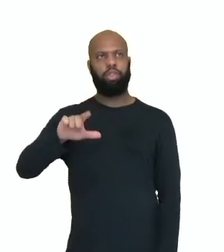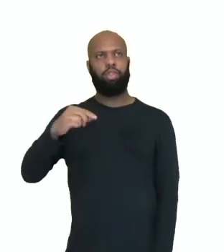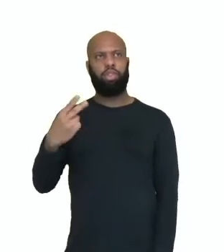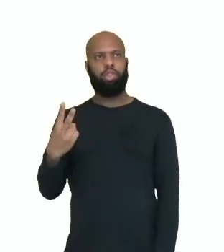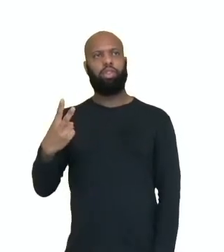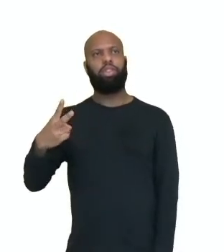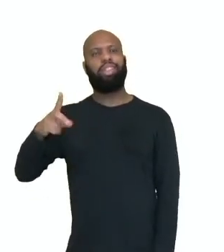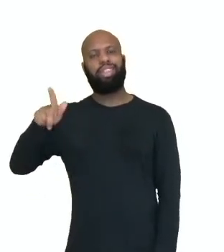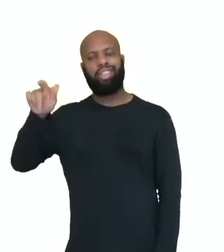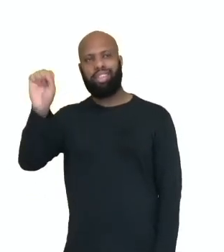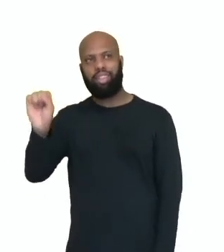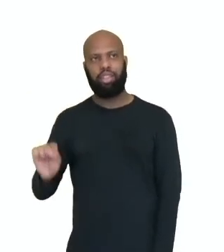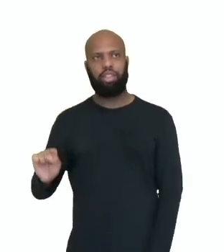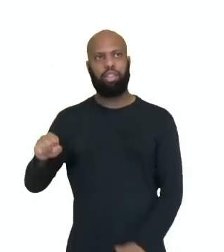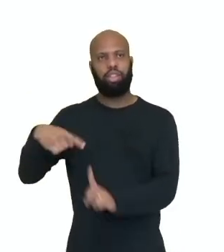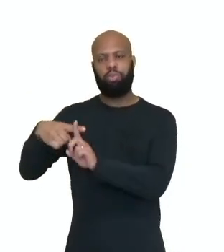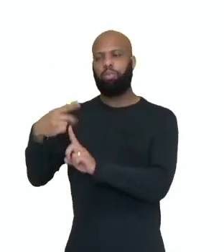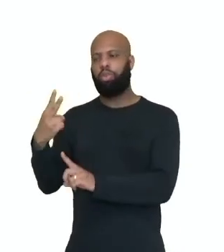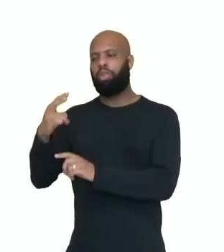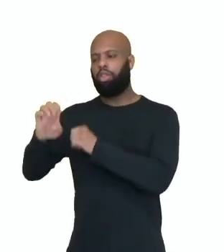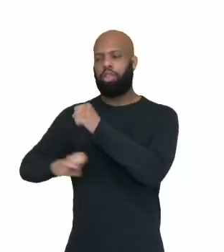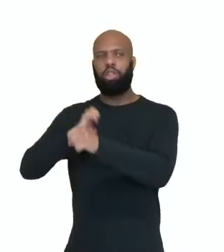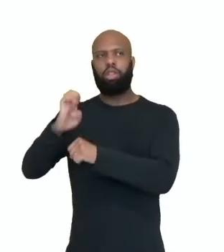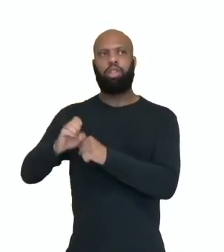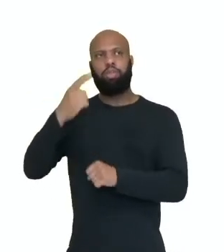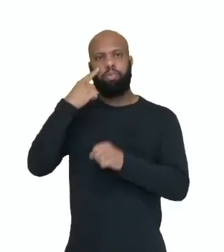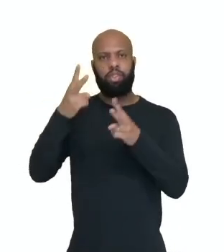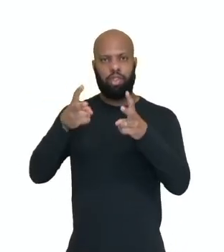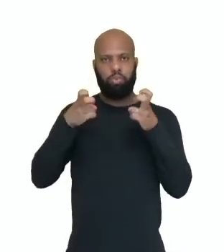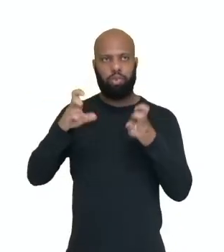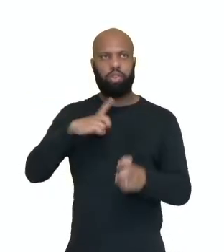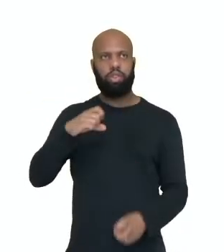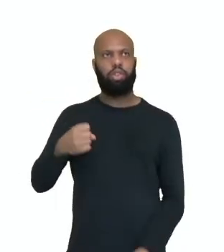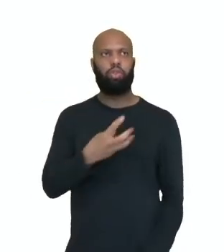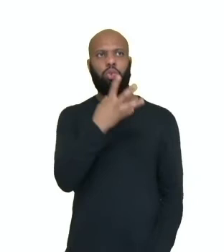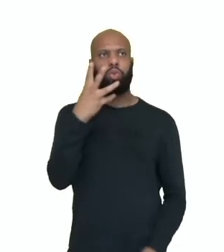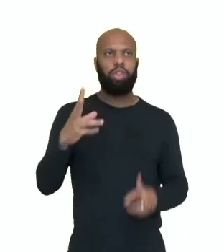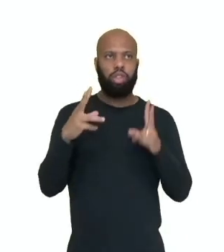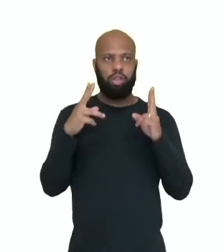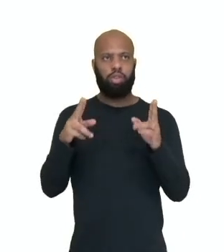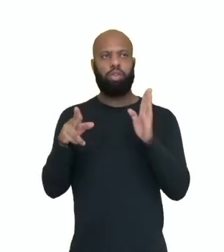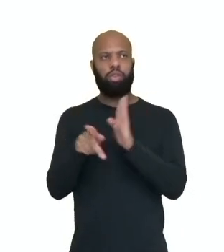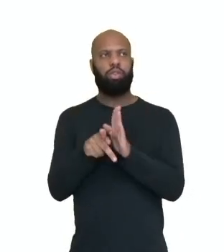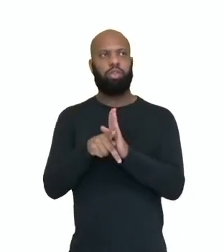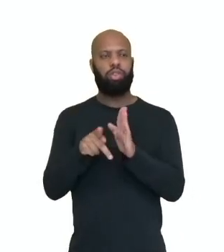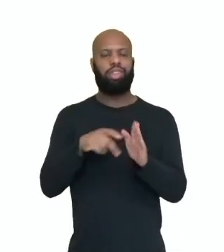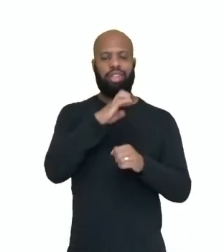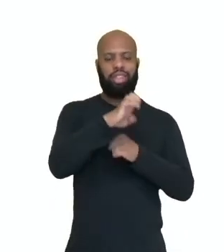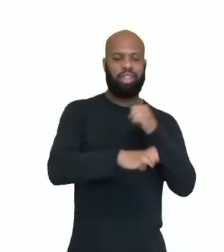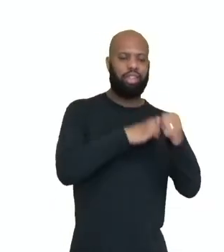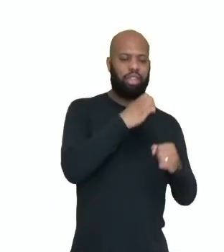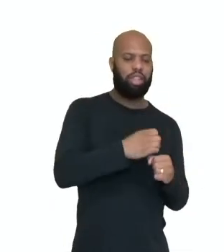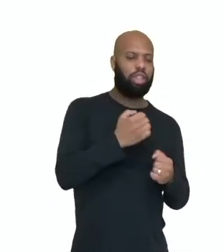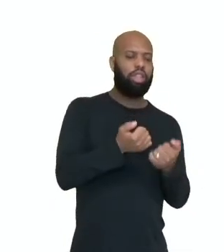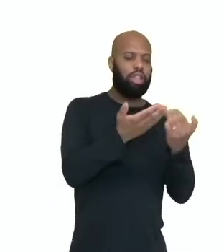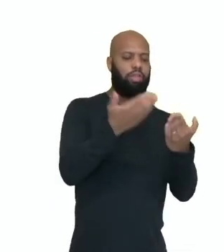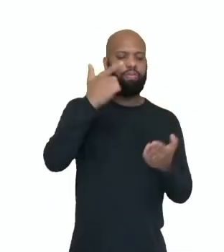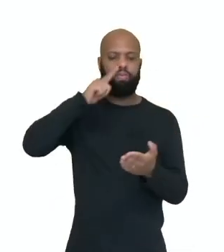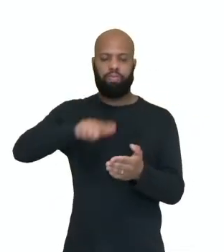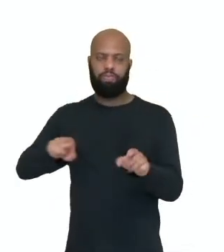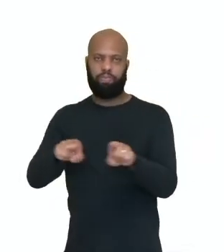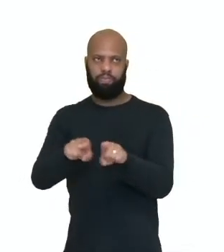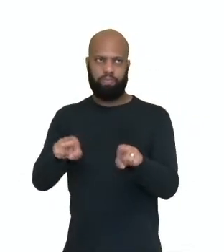Cl2 gasoso e 2 elétrons. Notem a quantidade igual de elétron recebido e elétron perdido nas duas